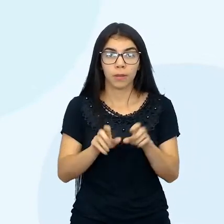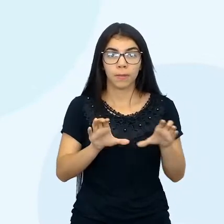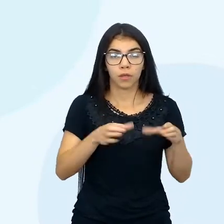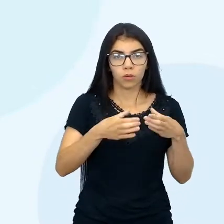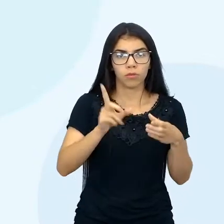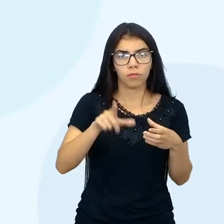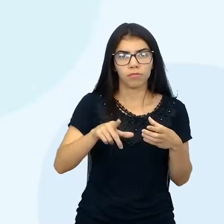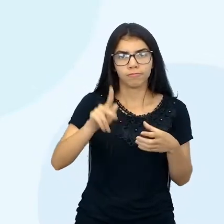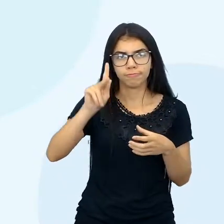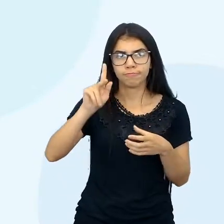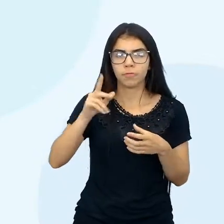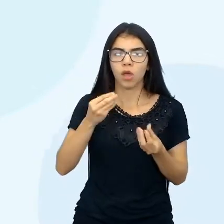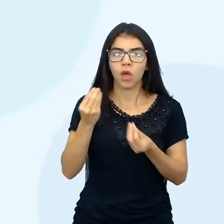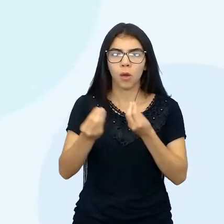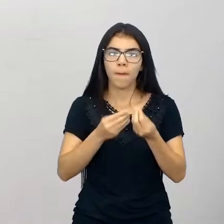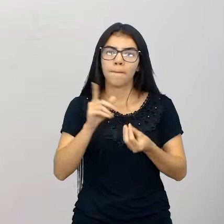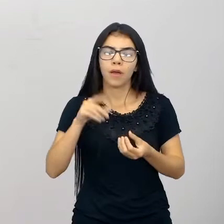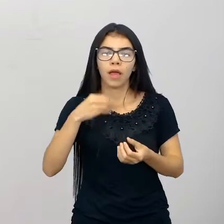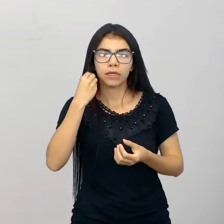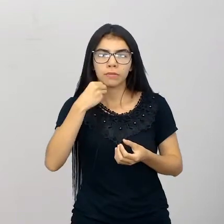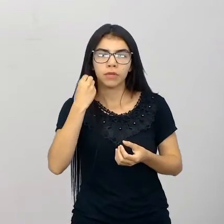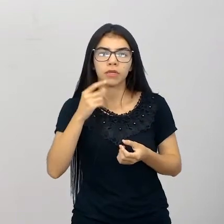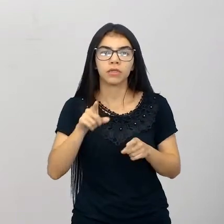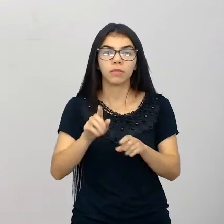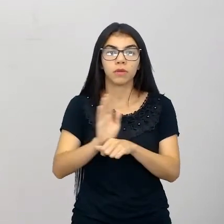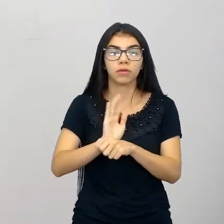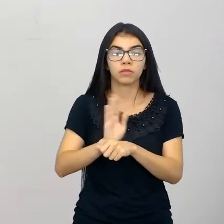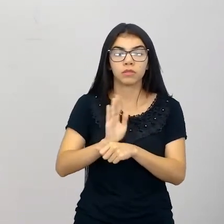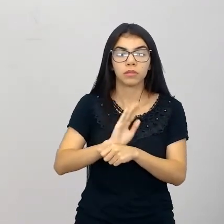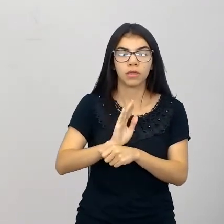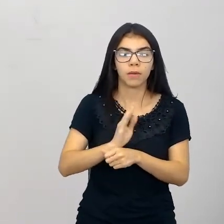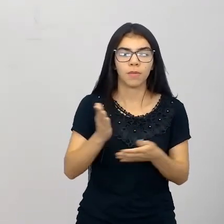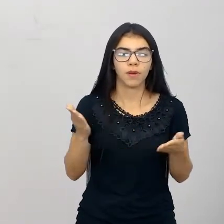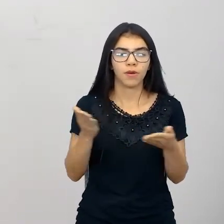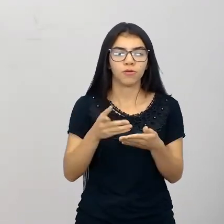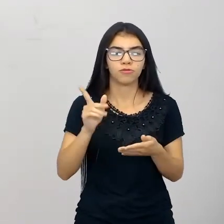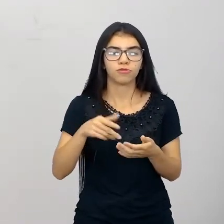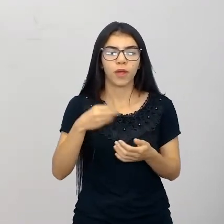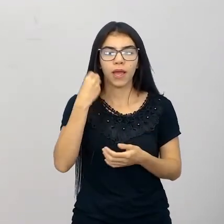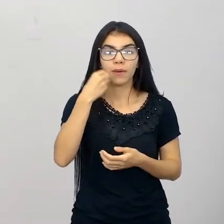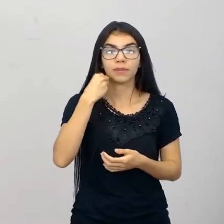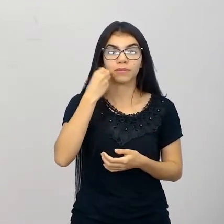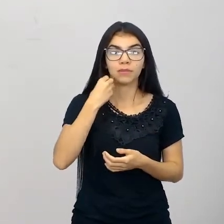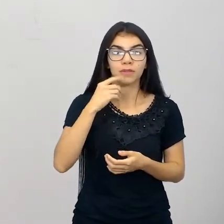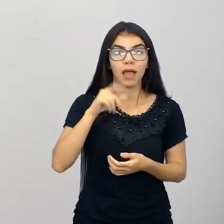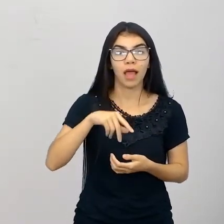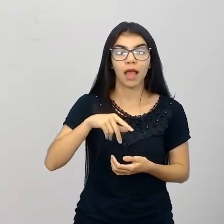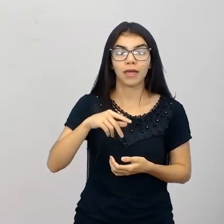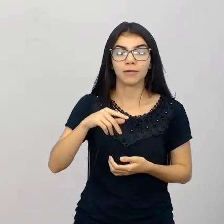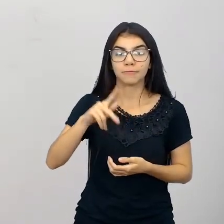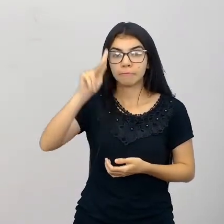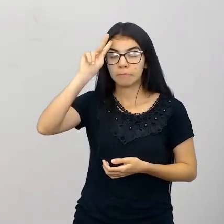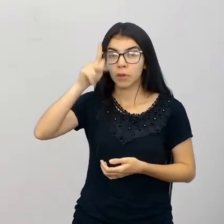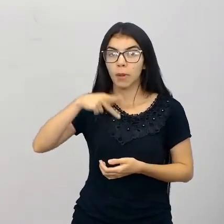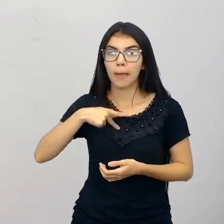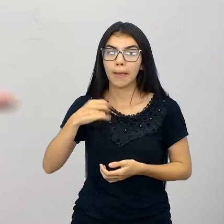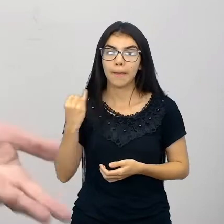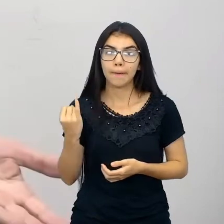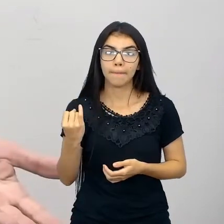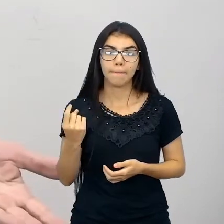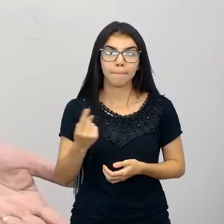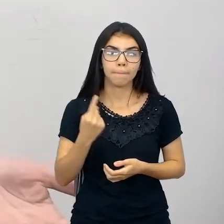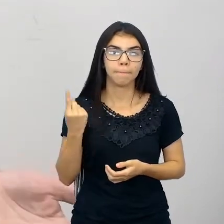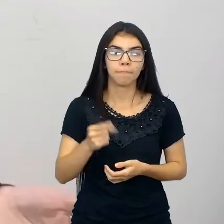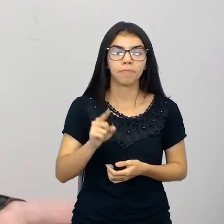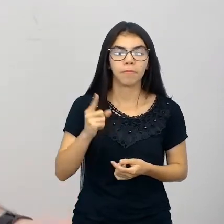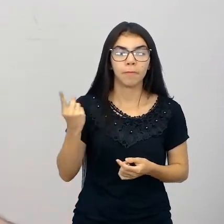né? Isso é bacana porque, assim, o cinema, ele é sempre, hoje, é quase que uma experiência individual assim, né? Então, aqui. Mas o